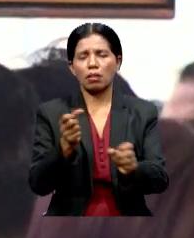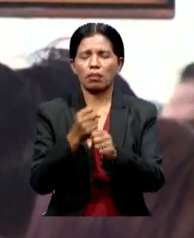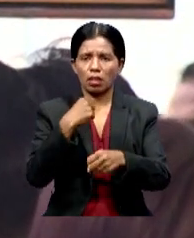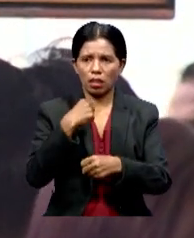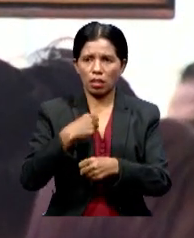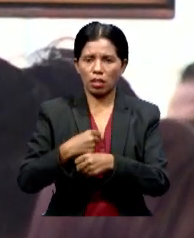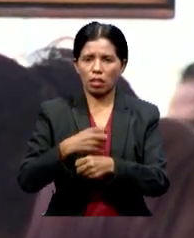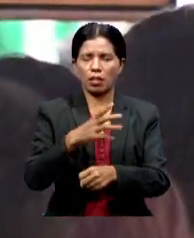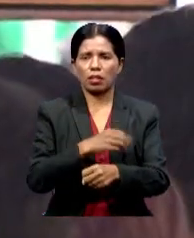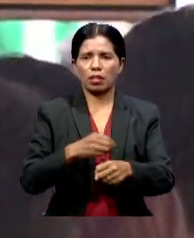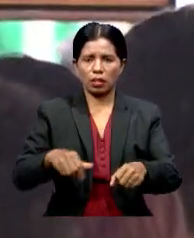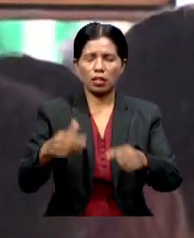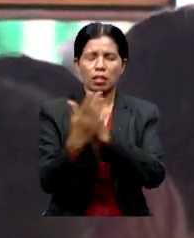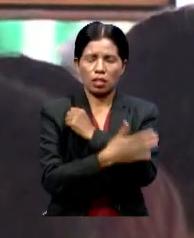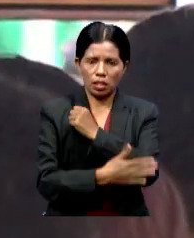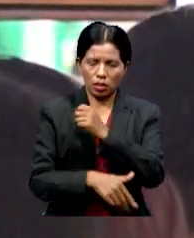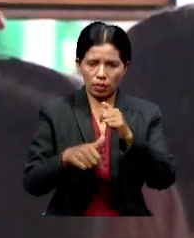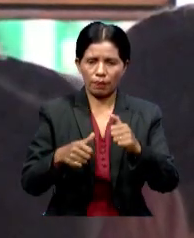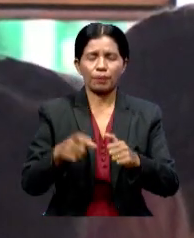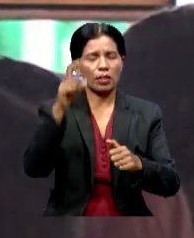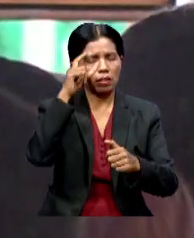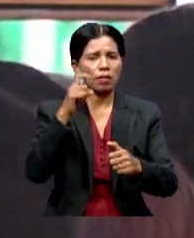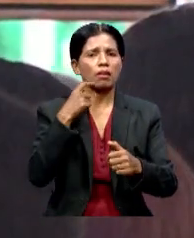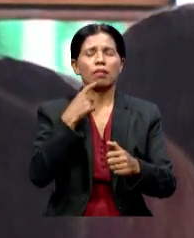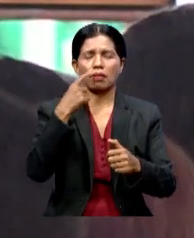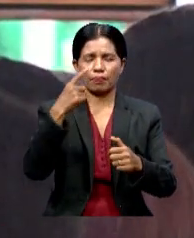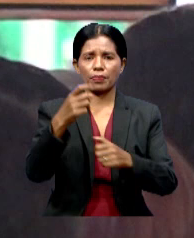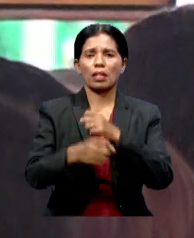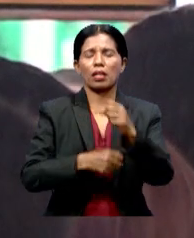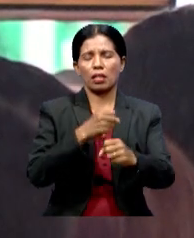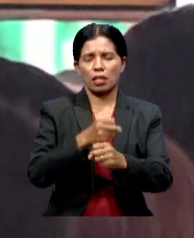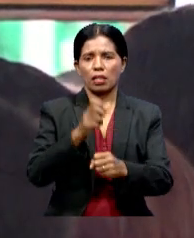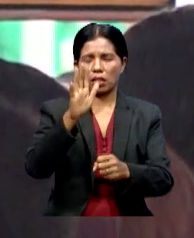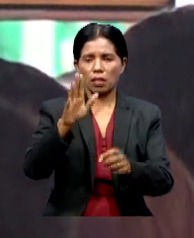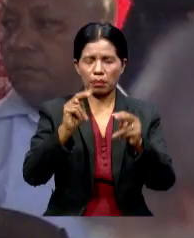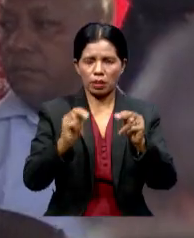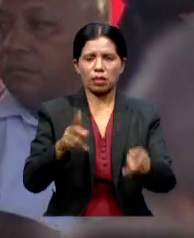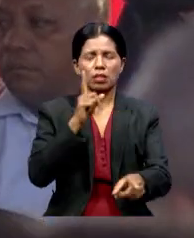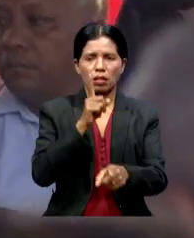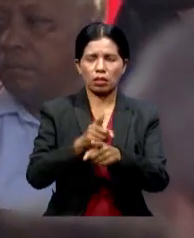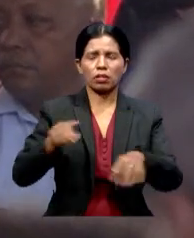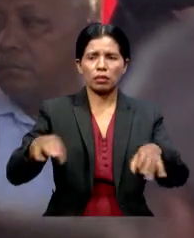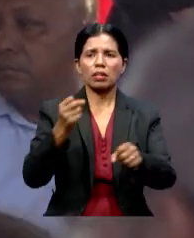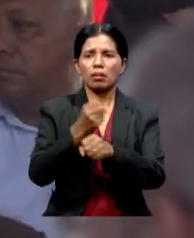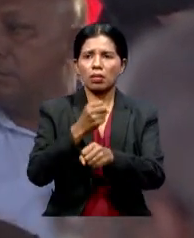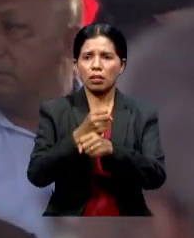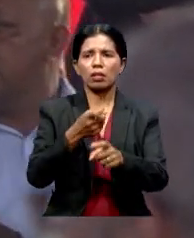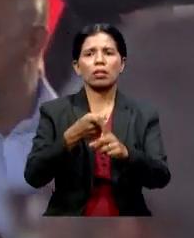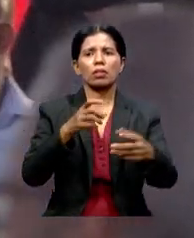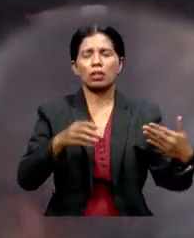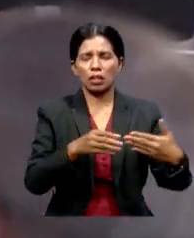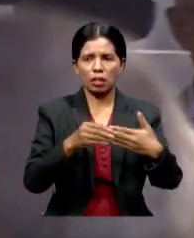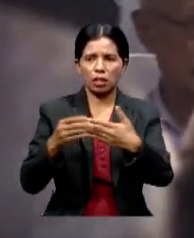que produz e ainda vai avançar. Xanana Hatete, durante o mandato de Tinan Lima, né? Precisa ter esforço uma casa, o seu líder Sira